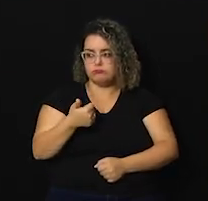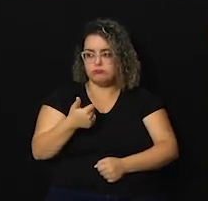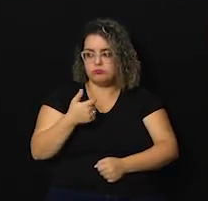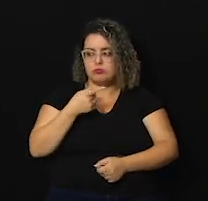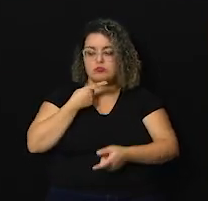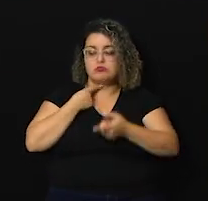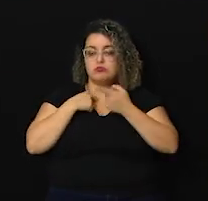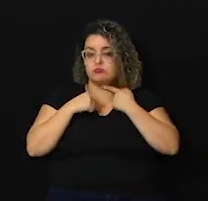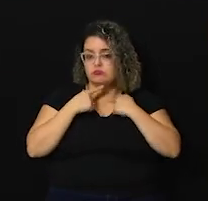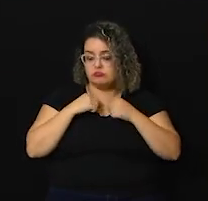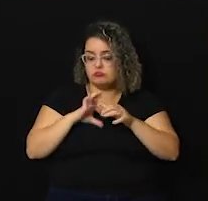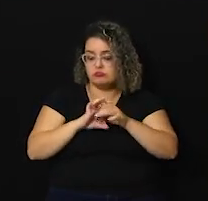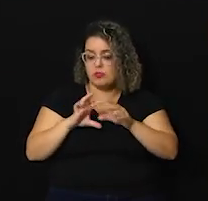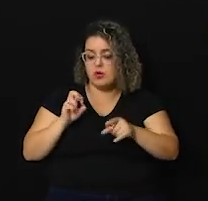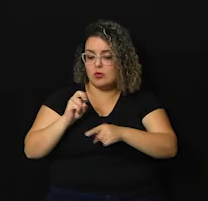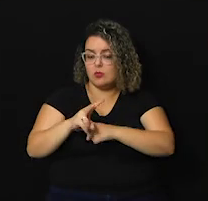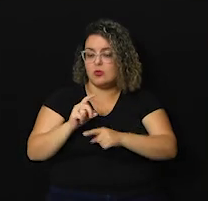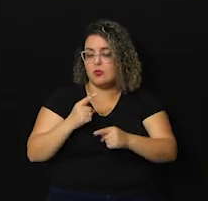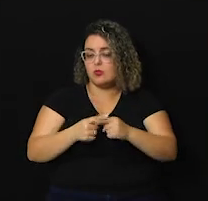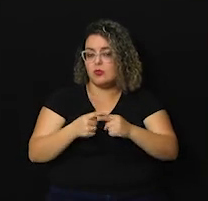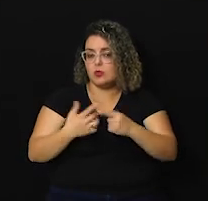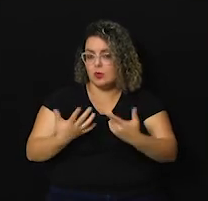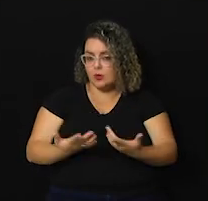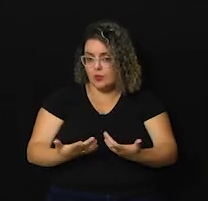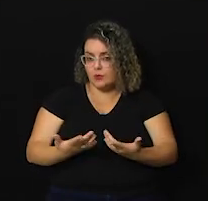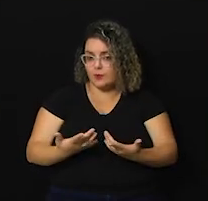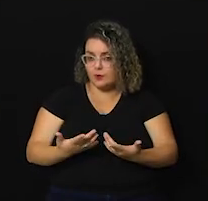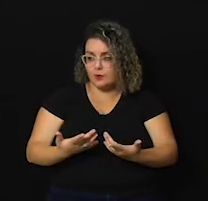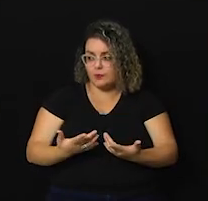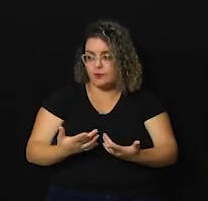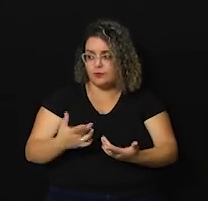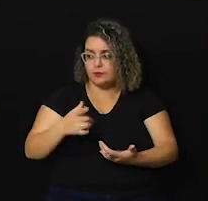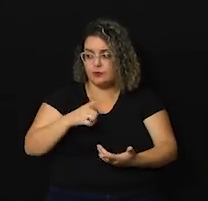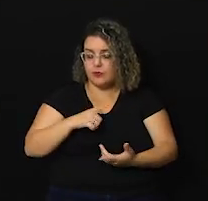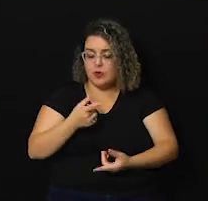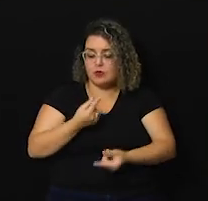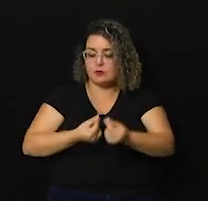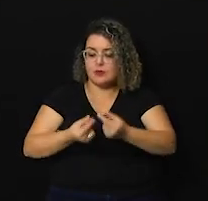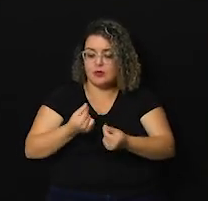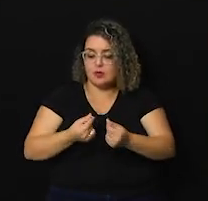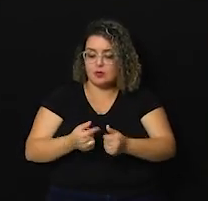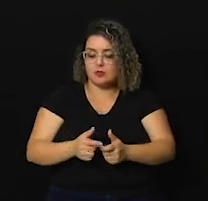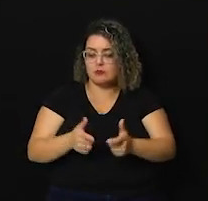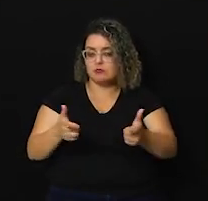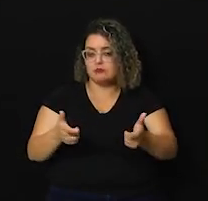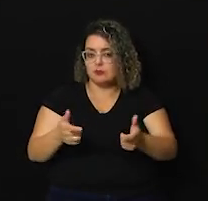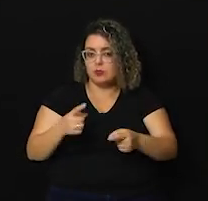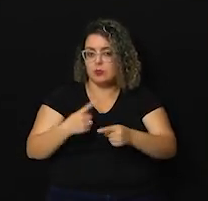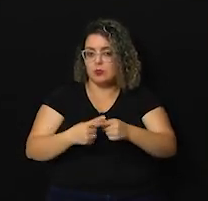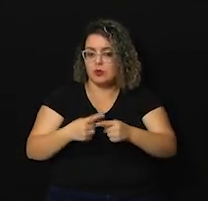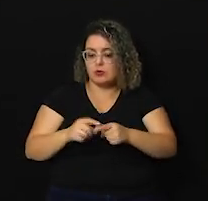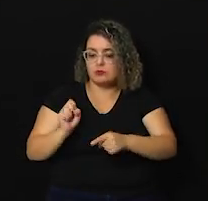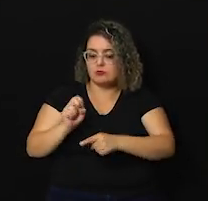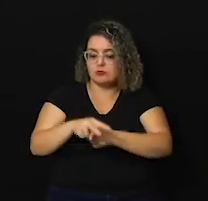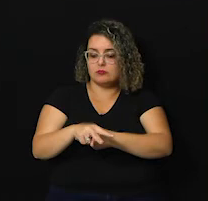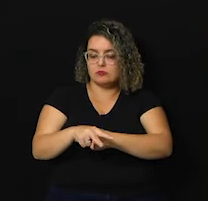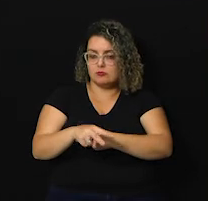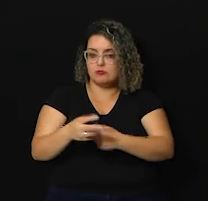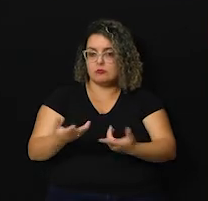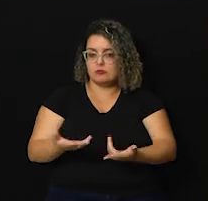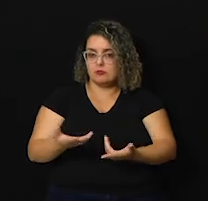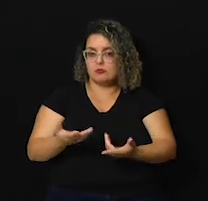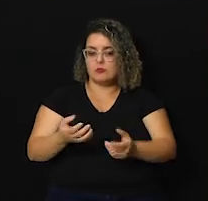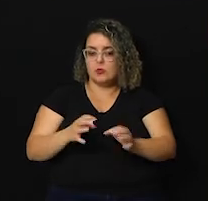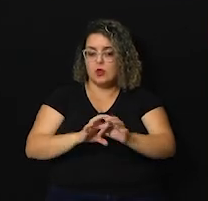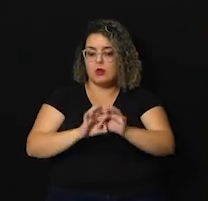interesse enorme em liberar agrotóxicos para você ter mais lucros, porque os agrotóxicos não